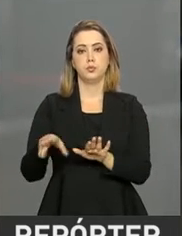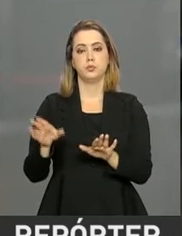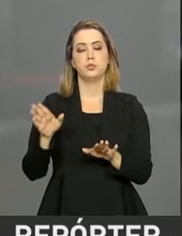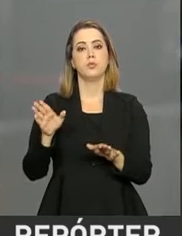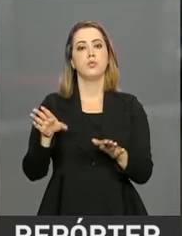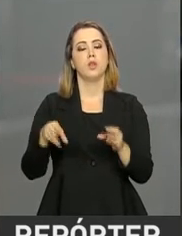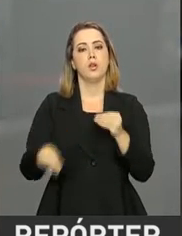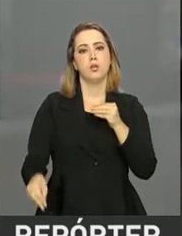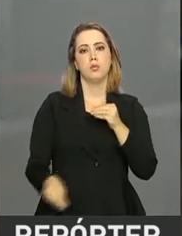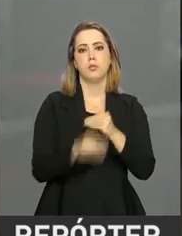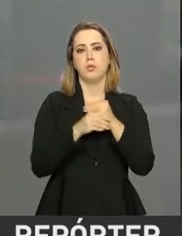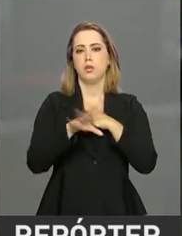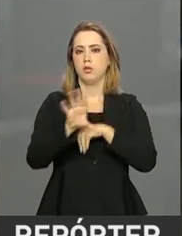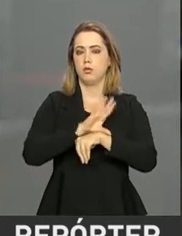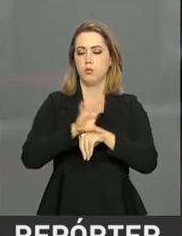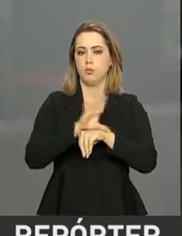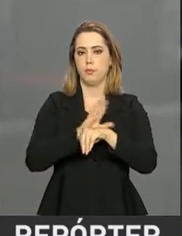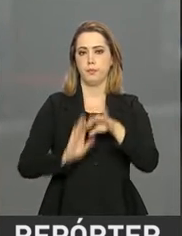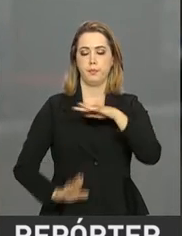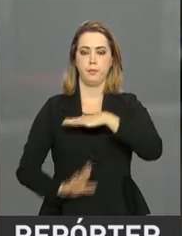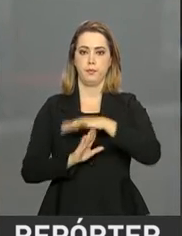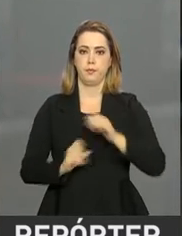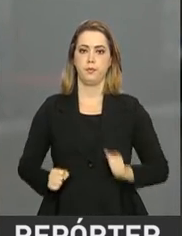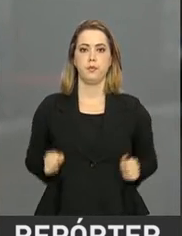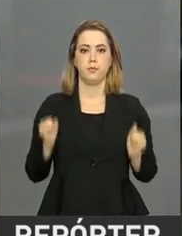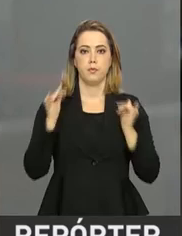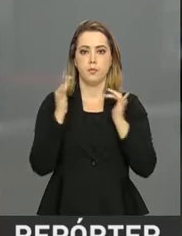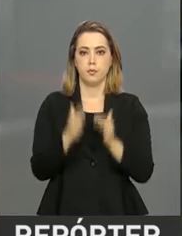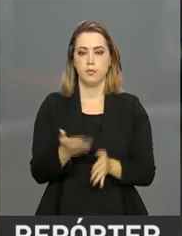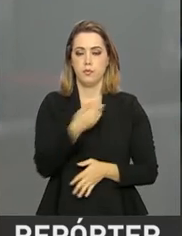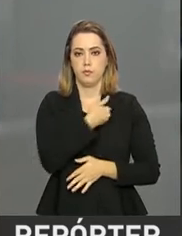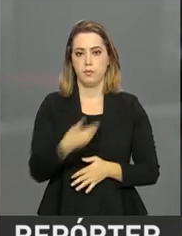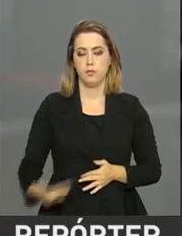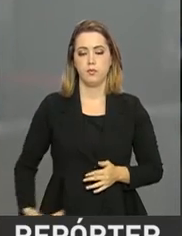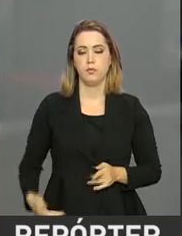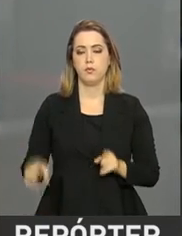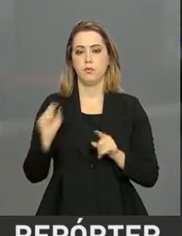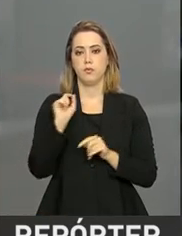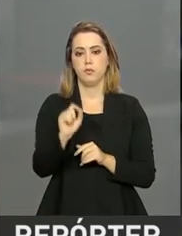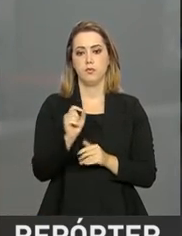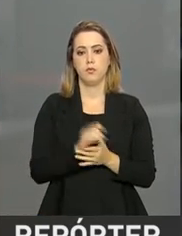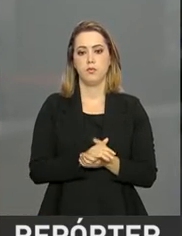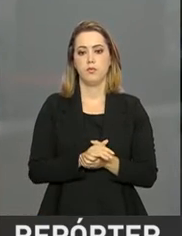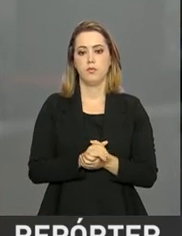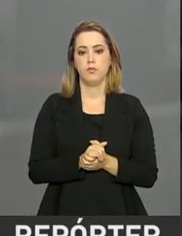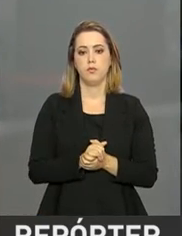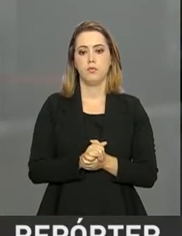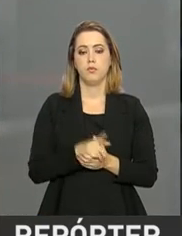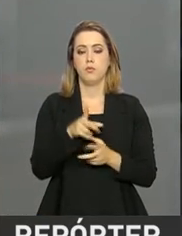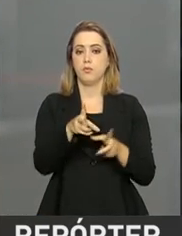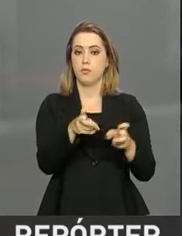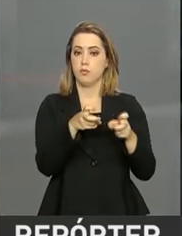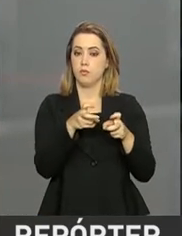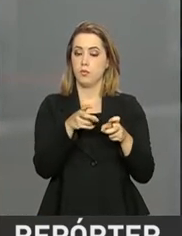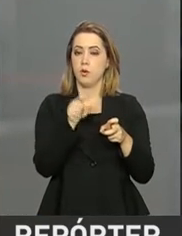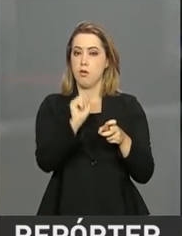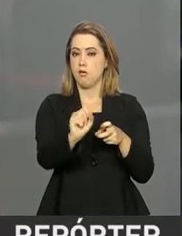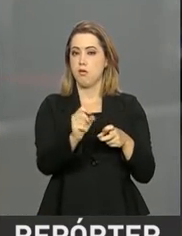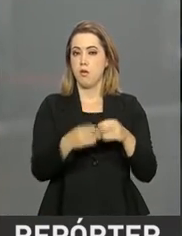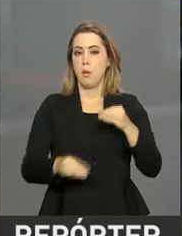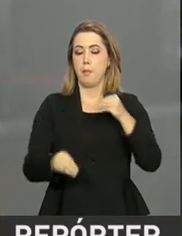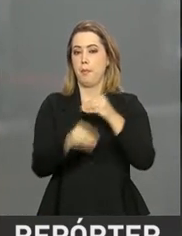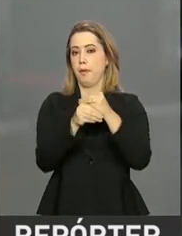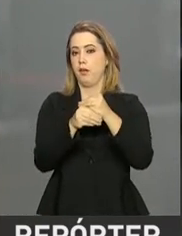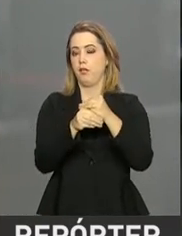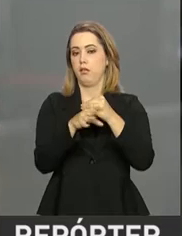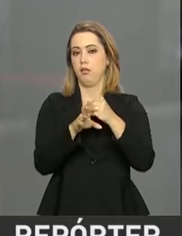proposta de emenda à constituição que limita os gastos públicos é a a previsão é que a pec seja votada amanhã